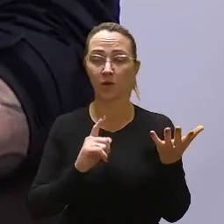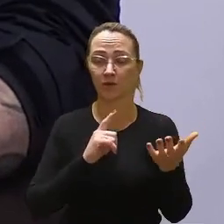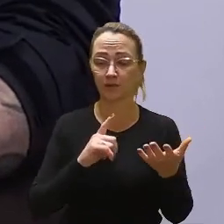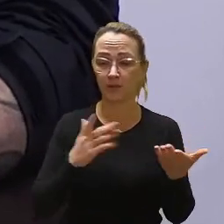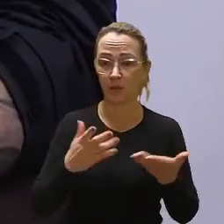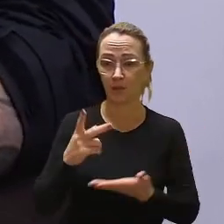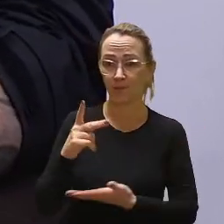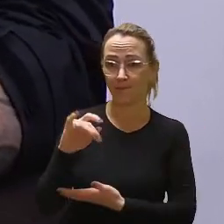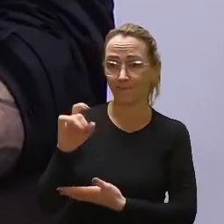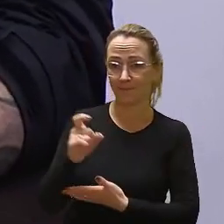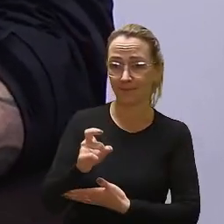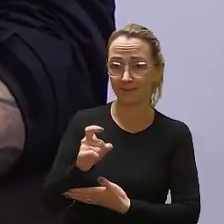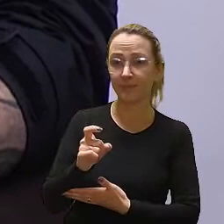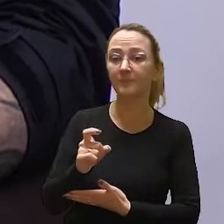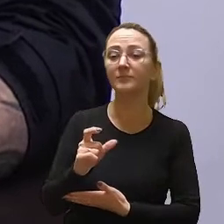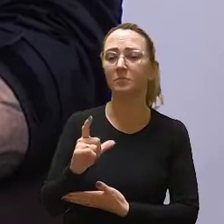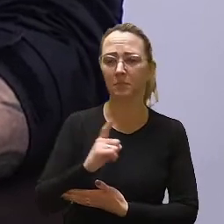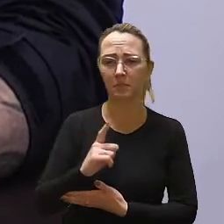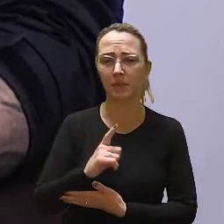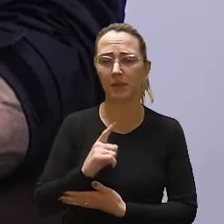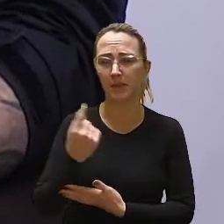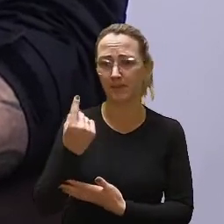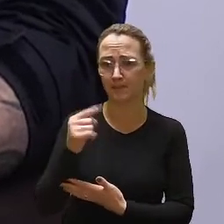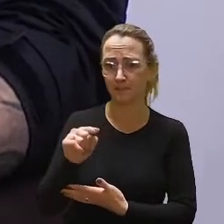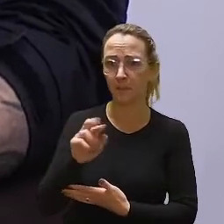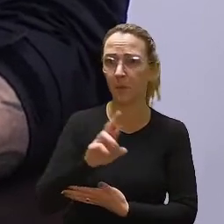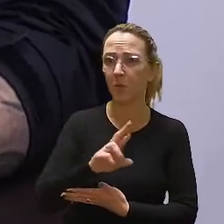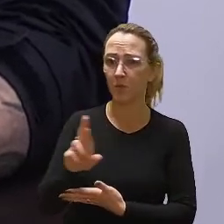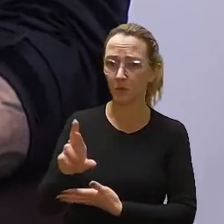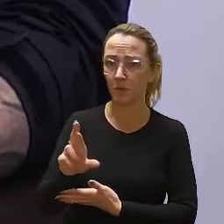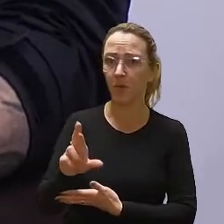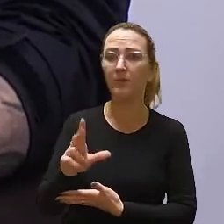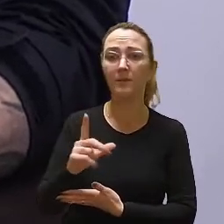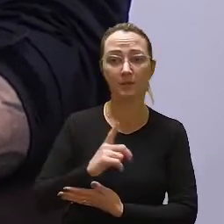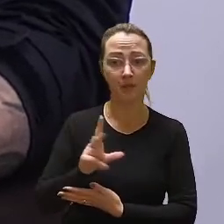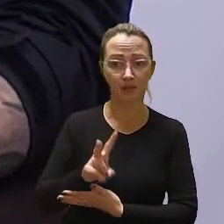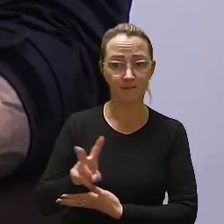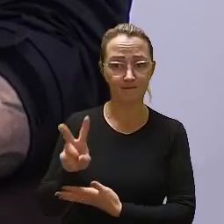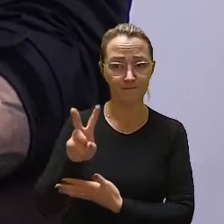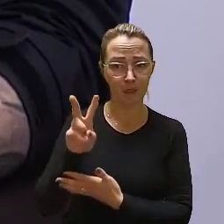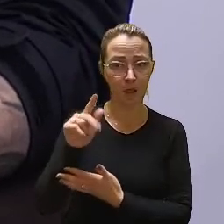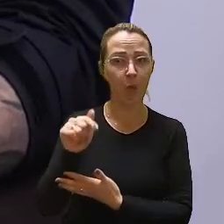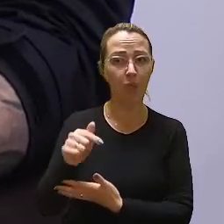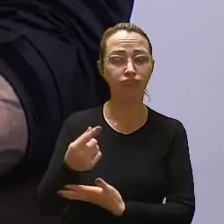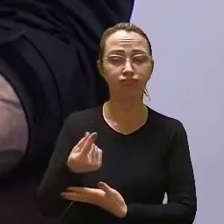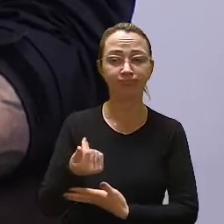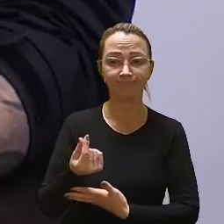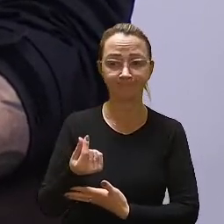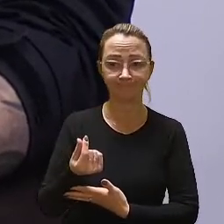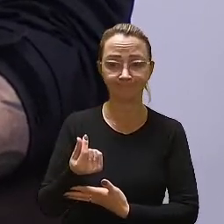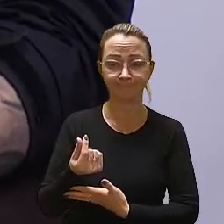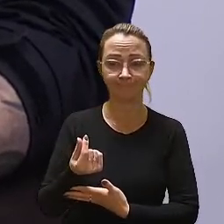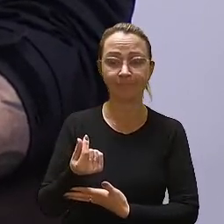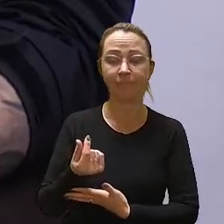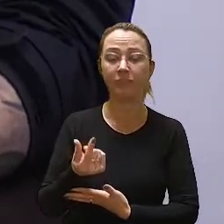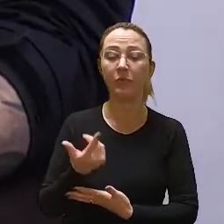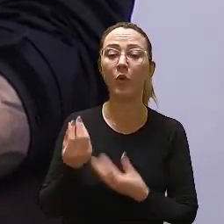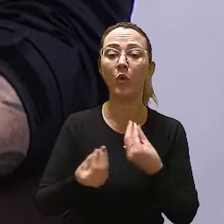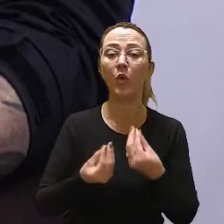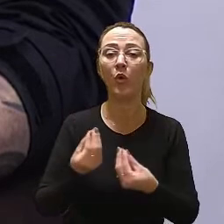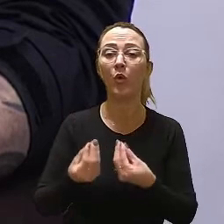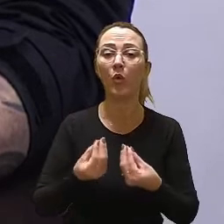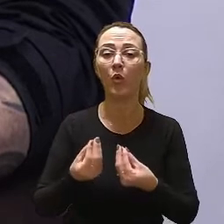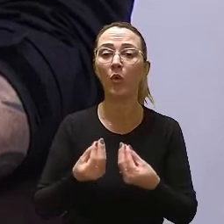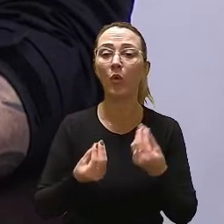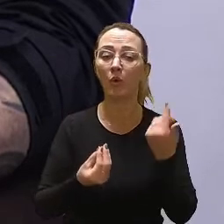hoje em dia, para muitas pessoas, R$1.000 tem mais valor e é mais dificultoso ele lucrar esse mil do que um que caiu num